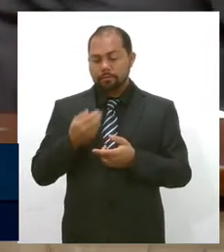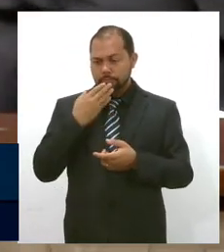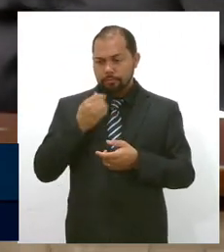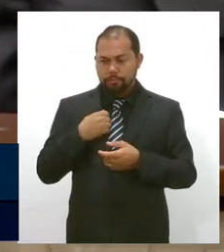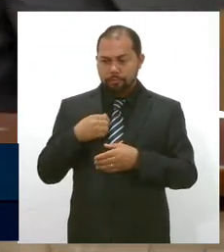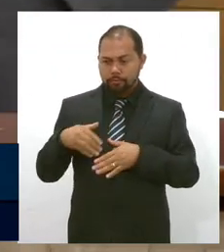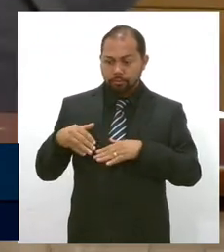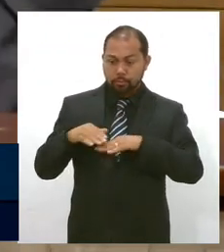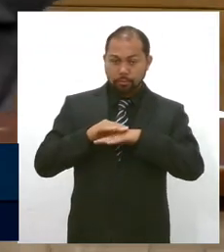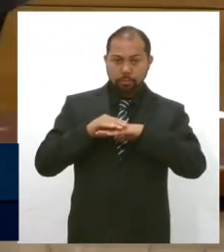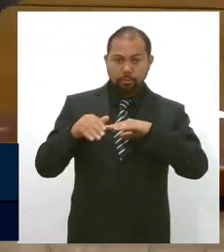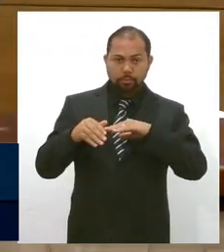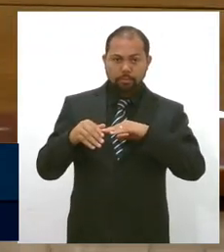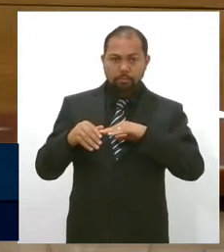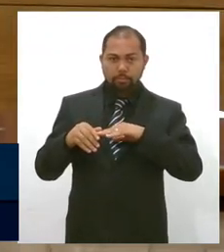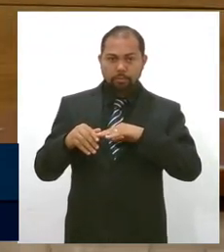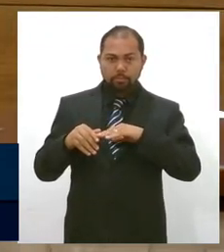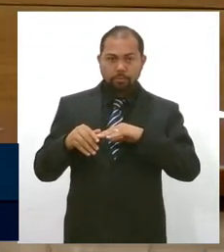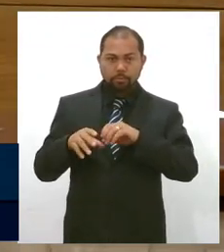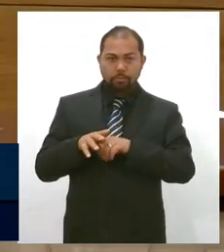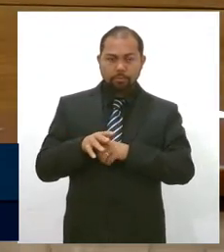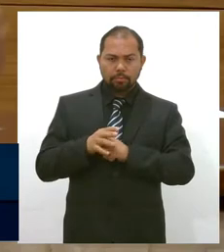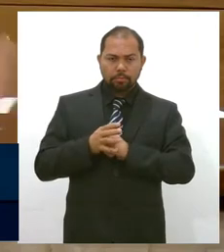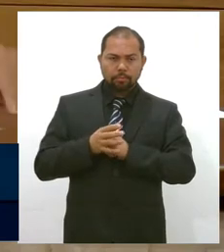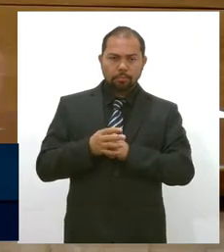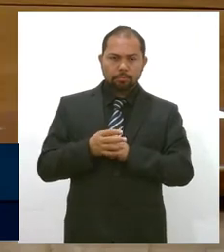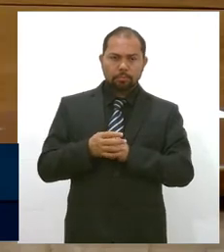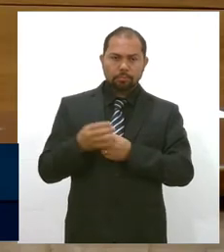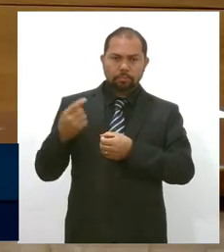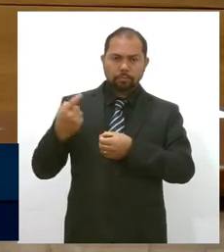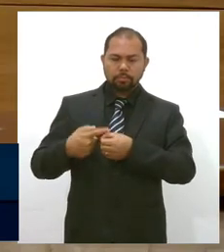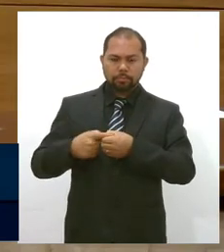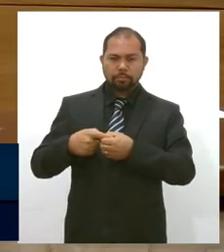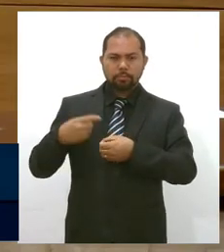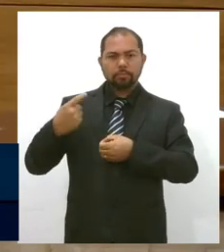com anilhas do povoado Boa Vista, no município de São Miguel do Aleixo.